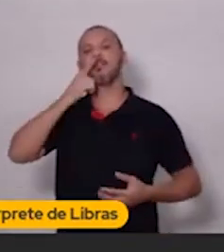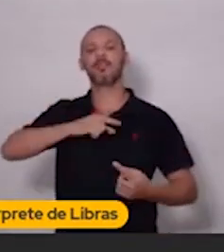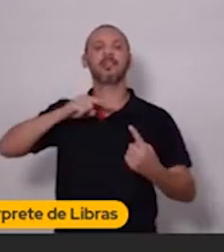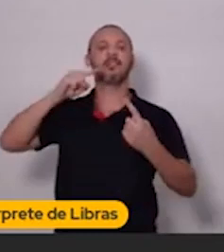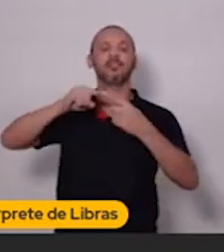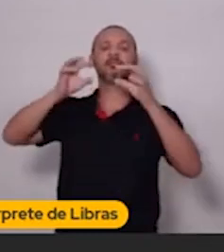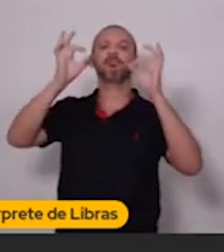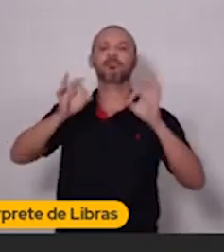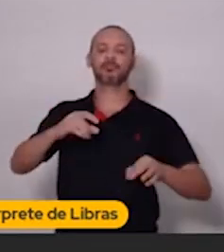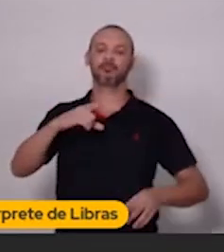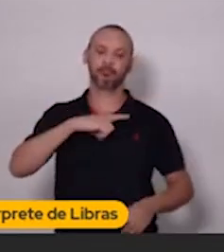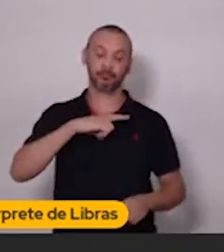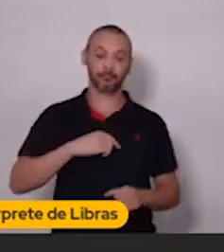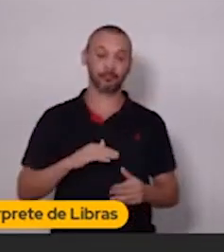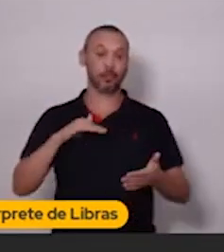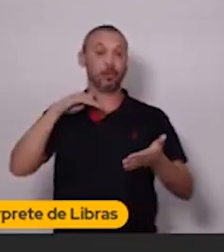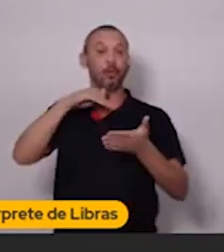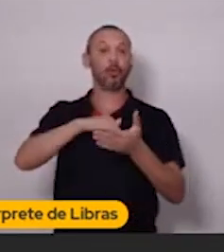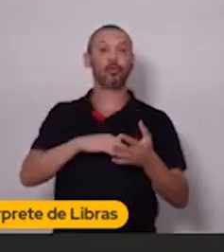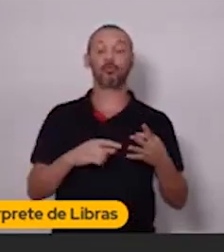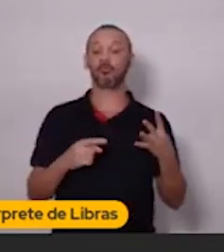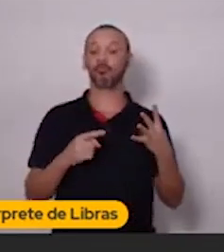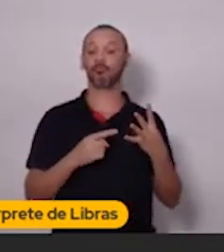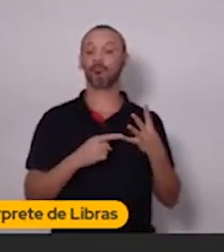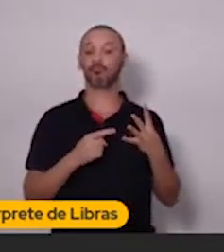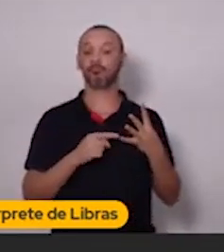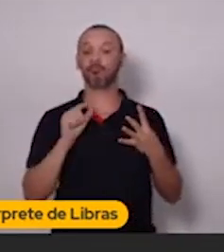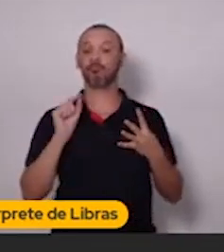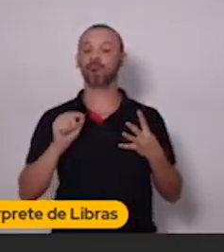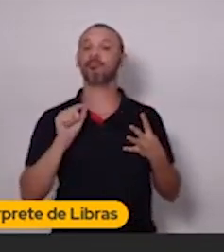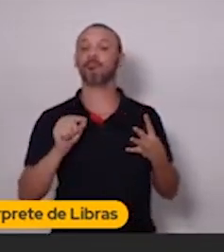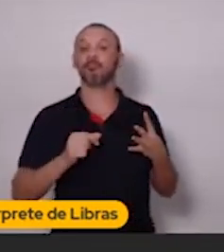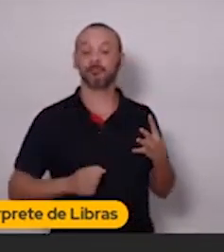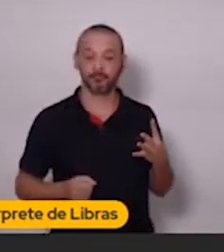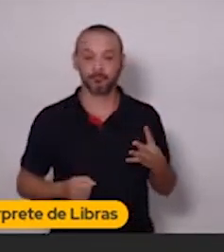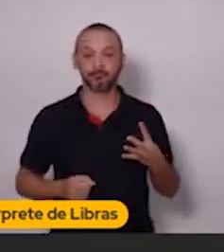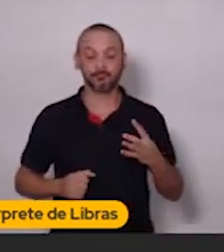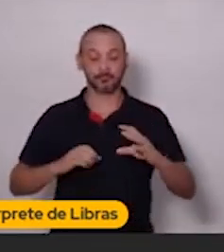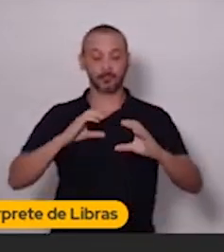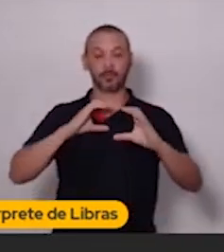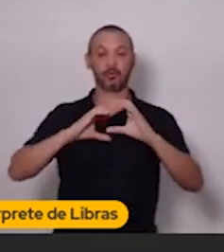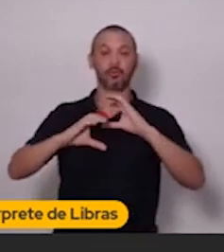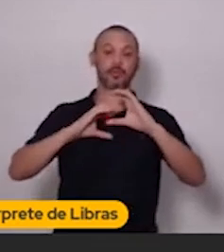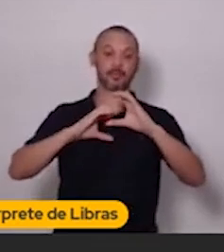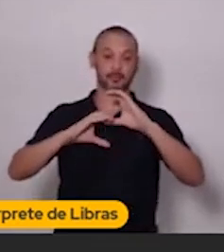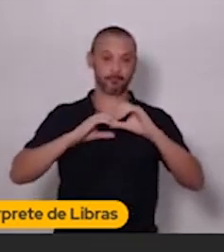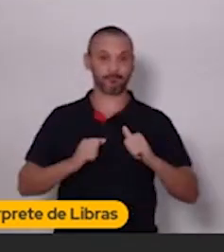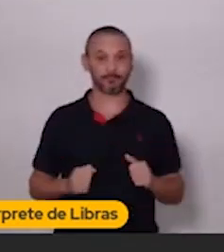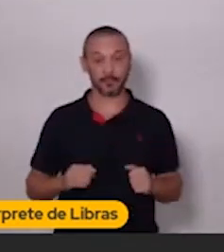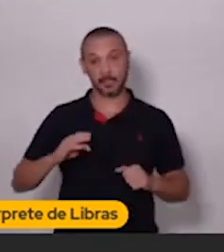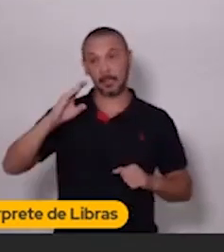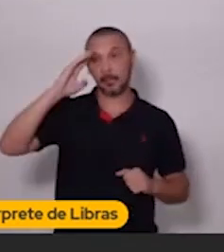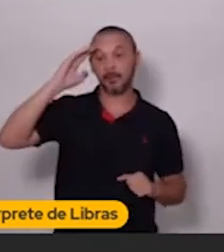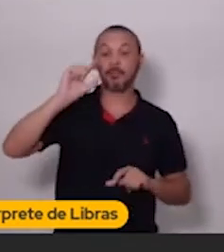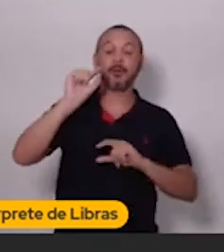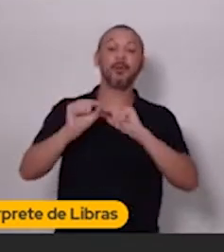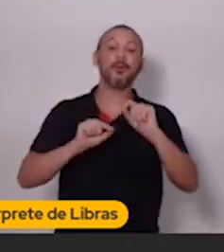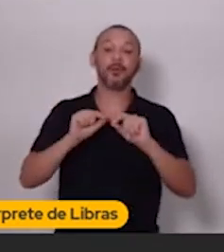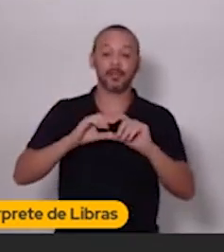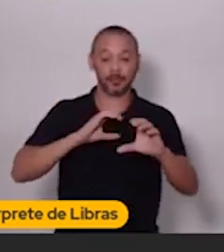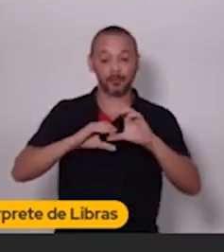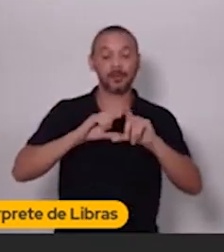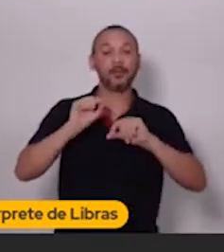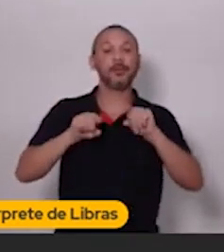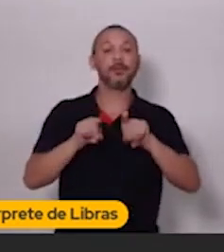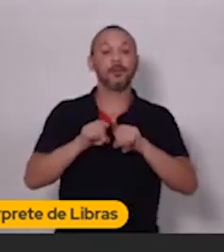fluxo. E o último ponto da pré-produção, que eu acho importantíssimo, é a comunicação, principalmente nesse momento que a gente vive